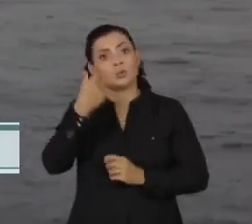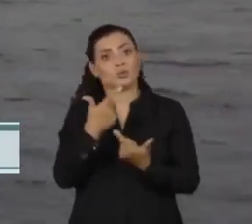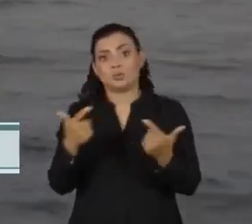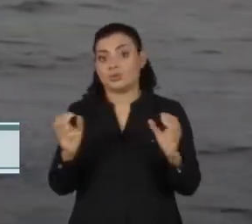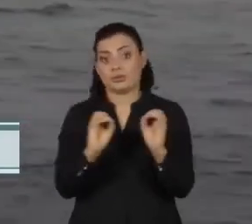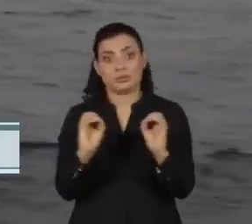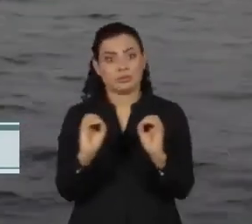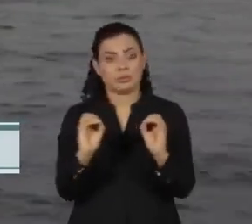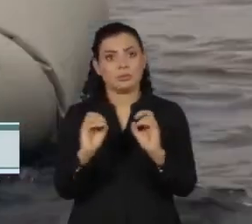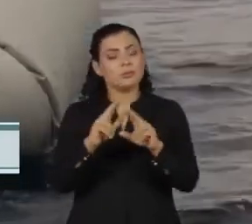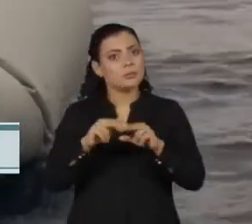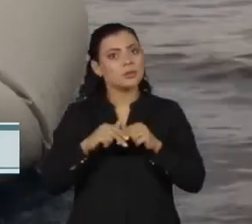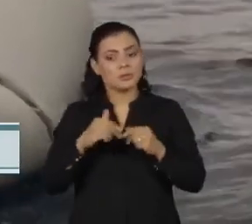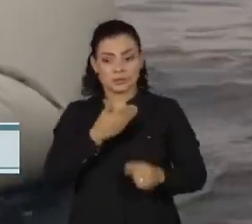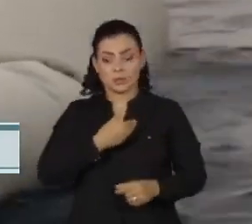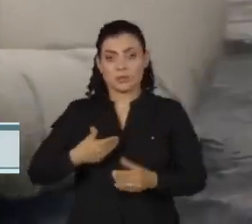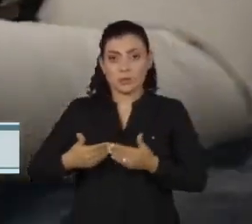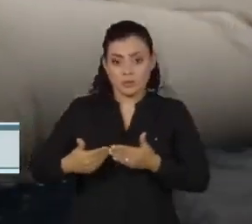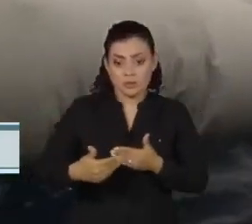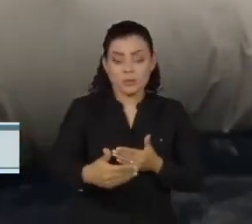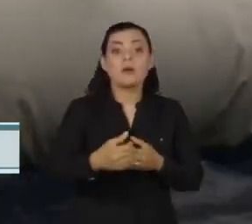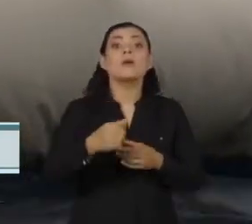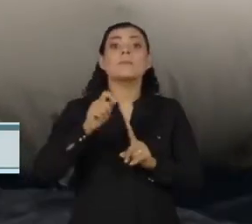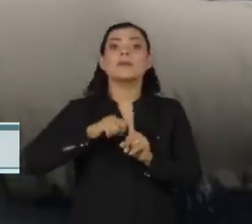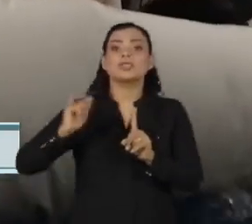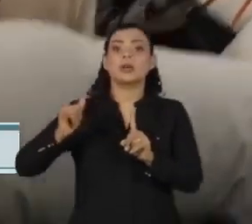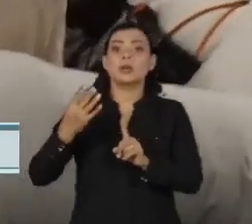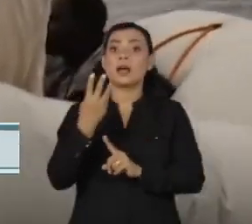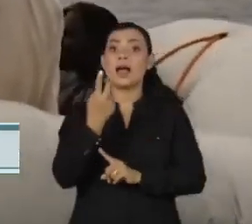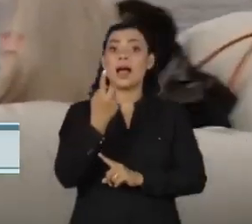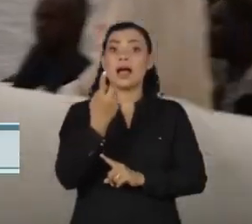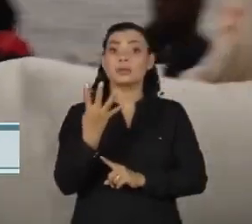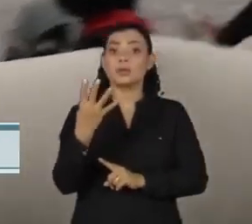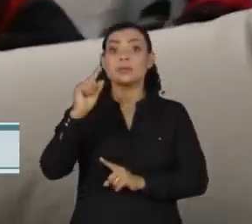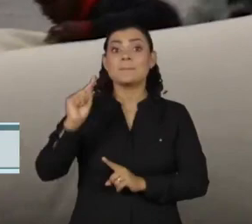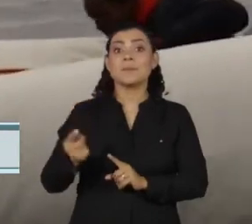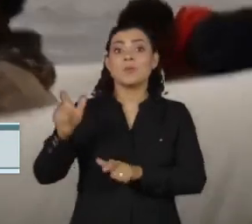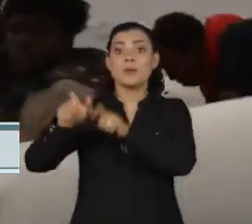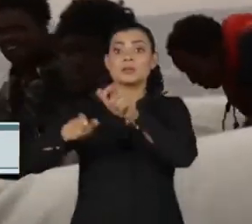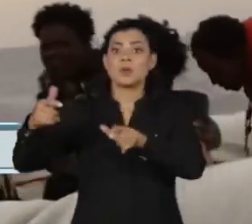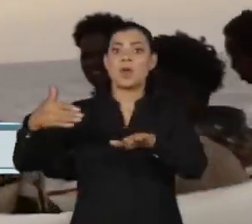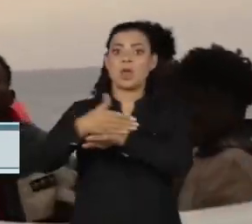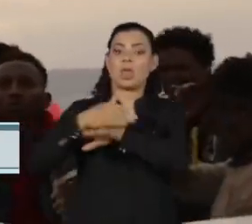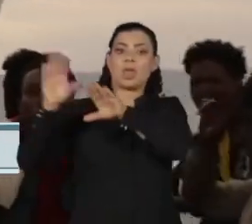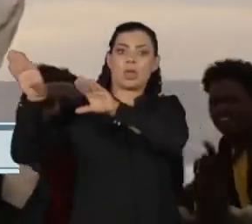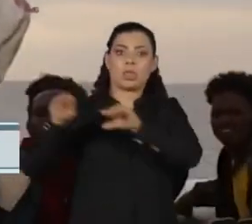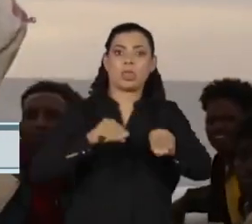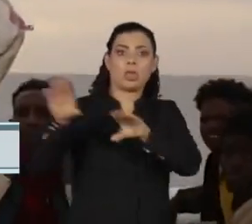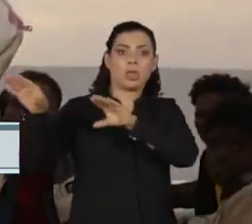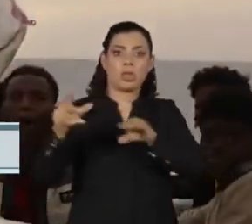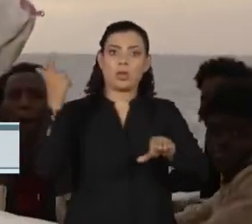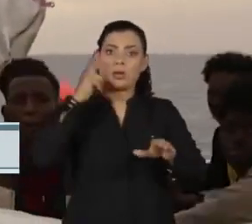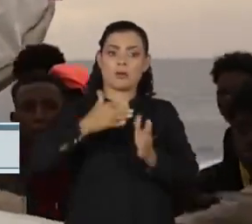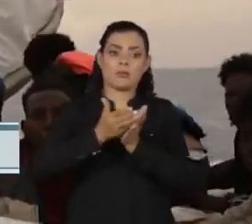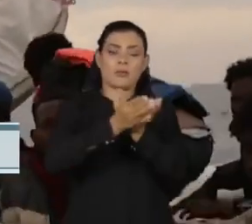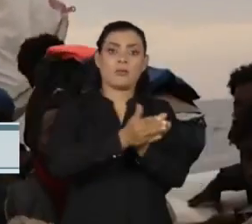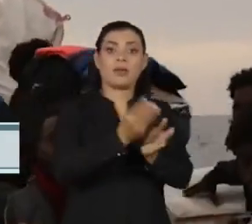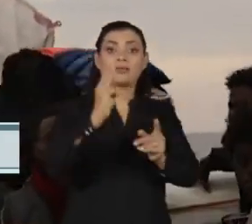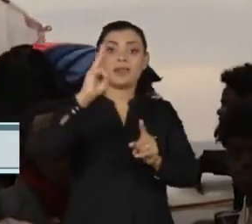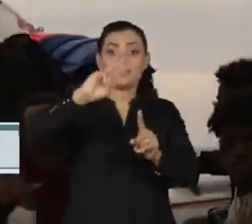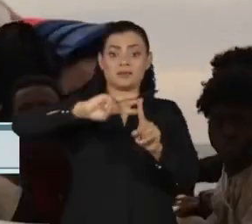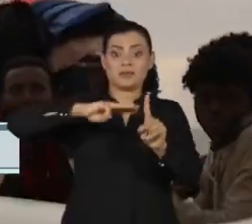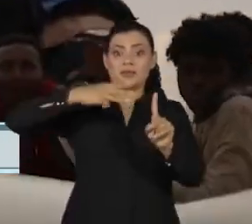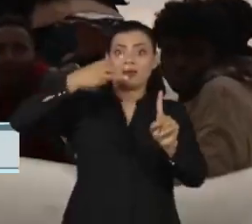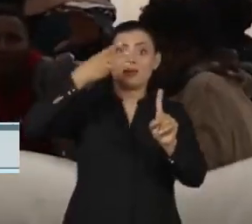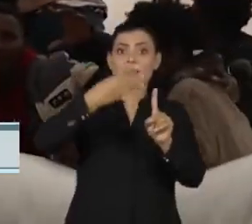disseram que desde o começo do ano mais de 14 miligrantes chegaram ao país pelo Mediterrâneo é três vezes mais que